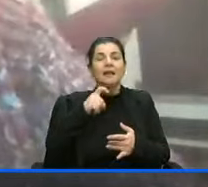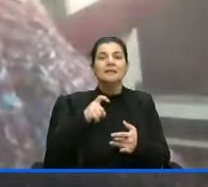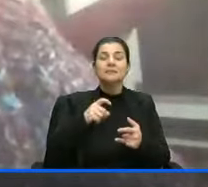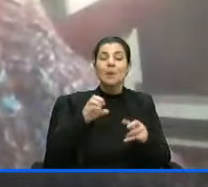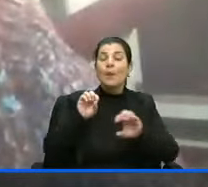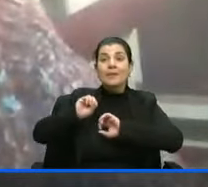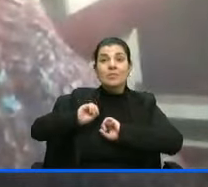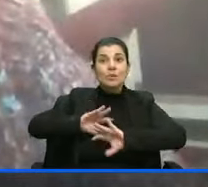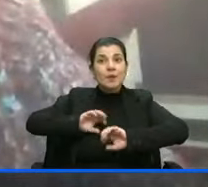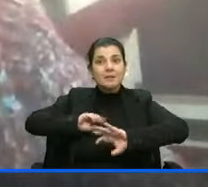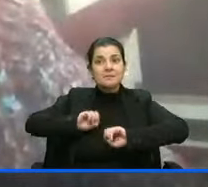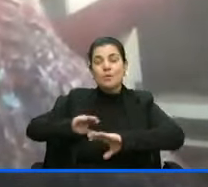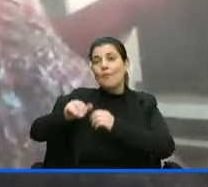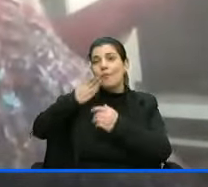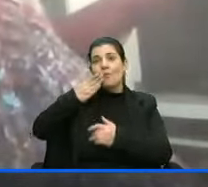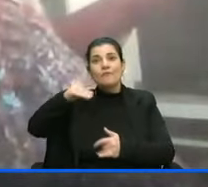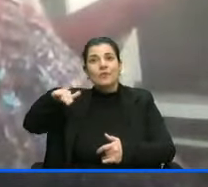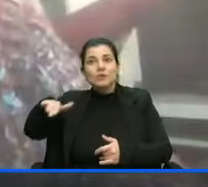educação infantil,